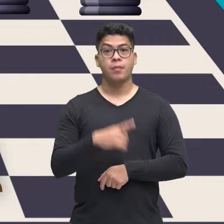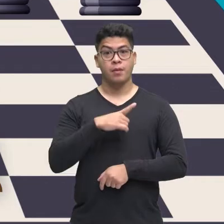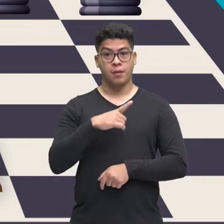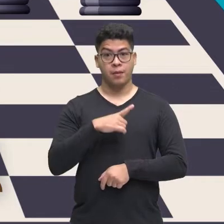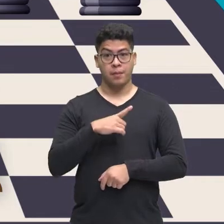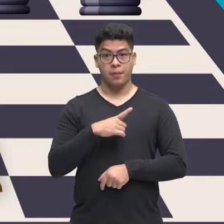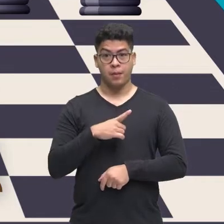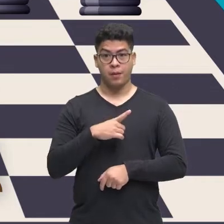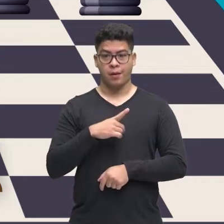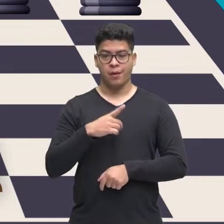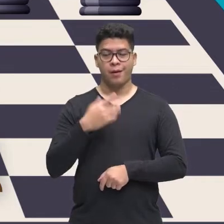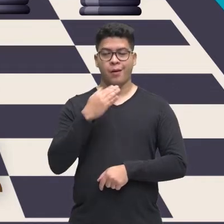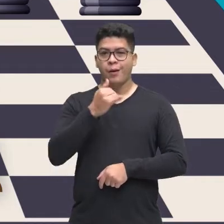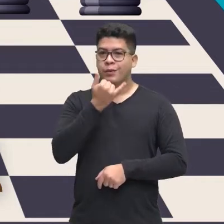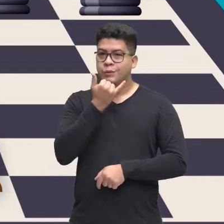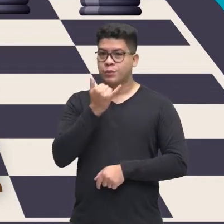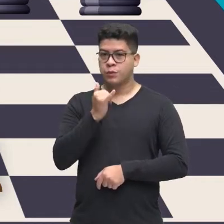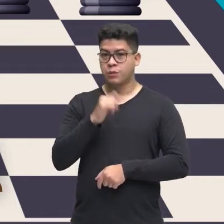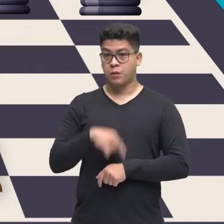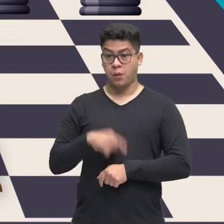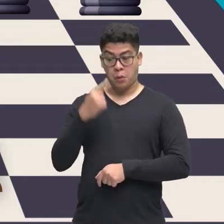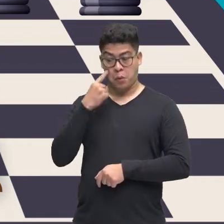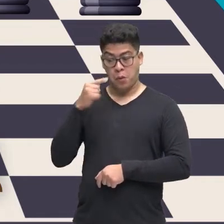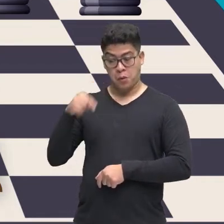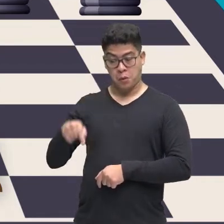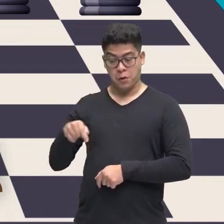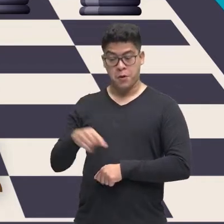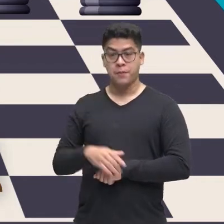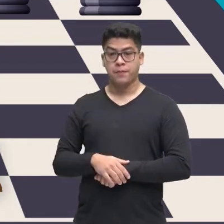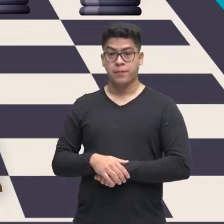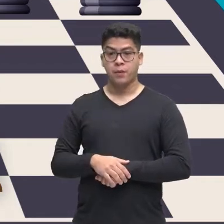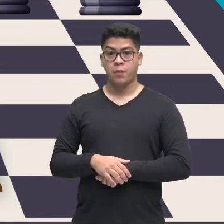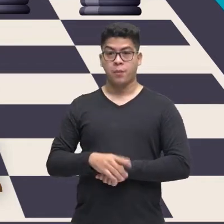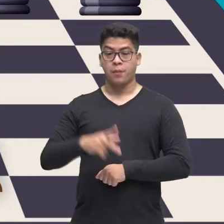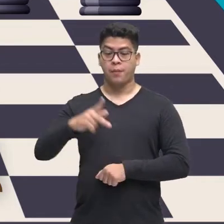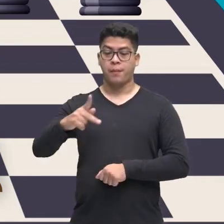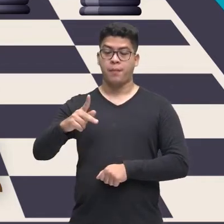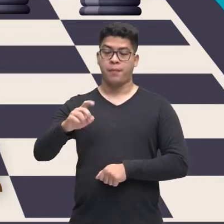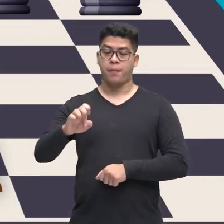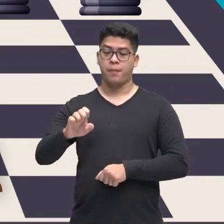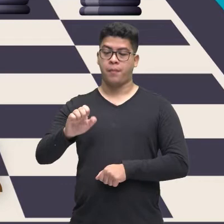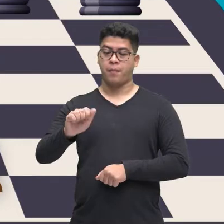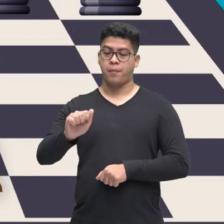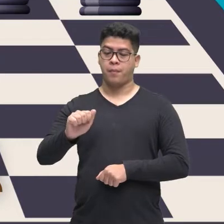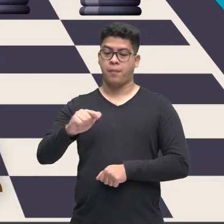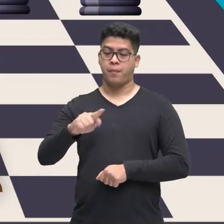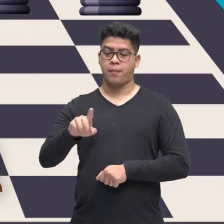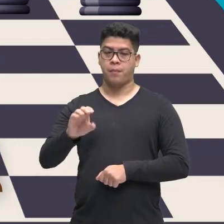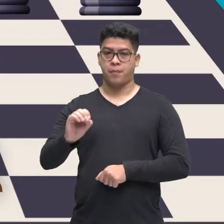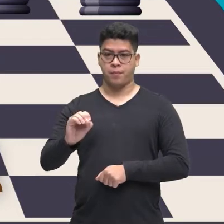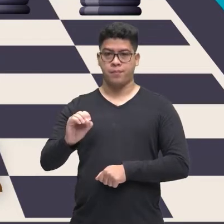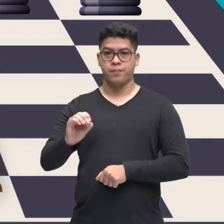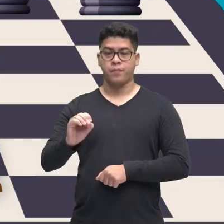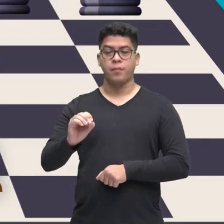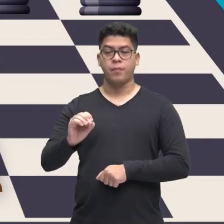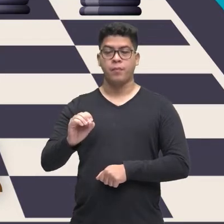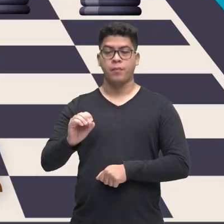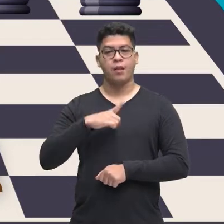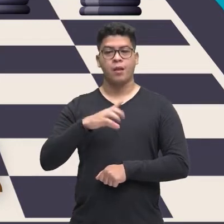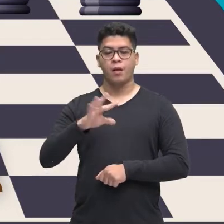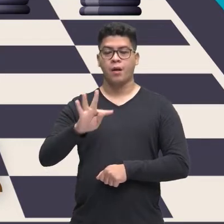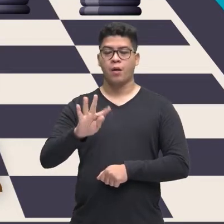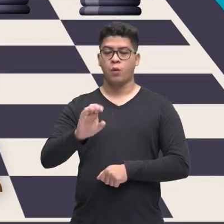peão ou pai desculpem o nosso peão que vocês vão já sabe algumas características deles nós temos as torres os